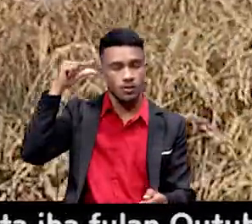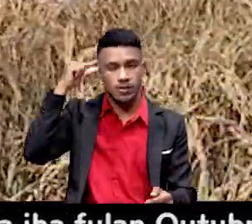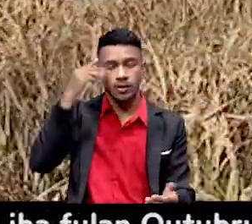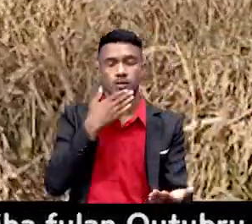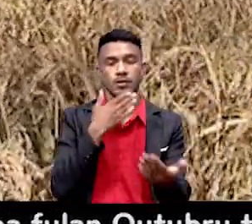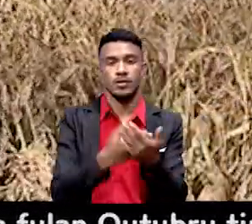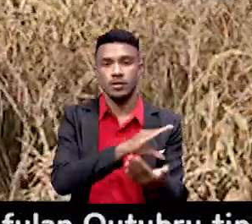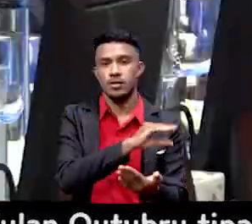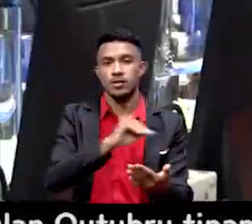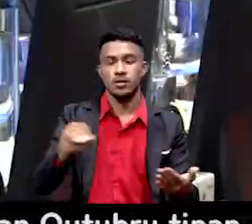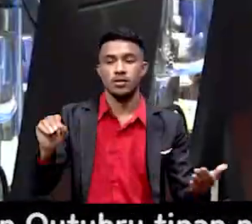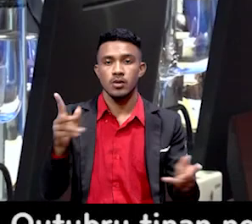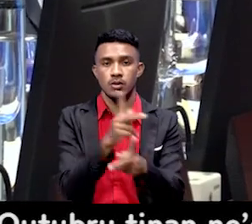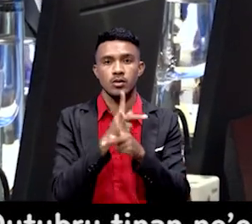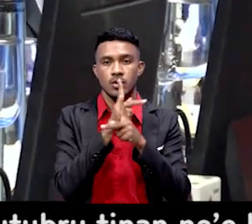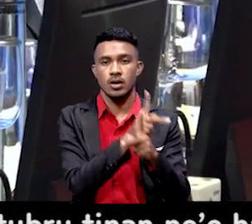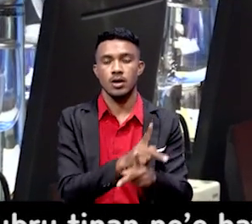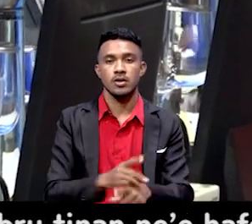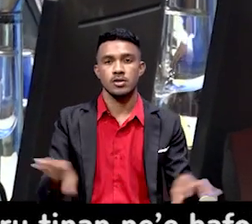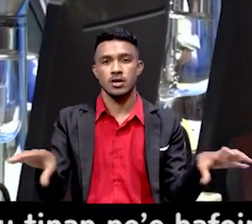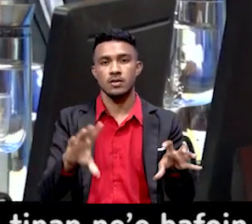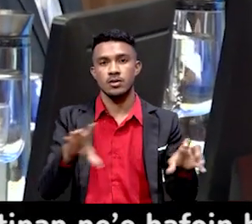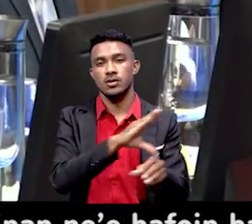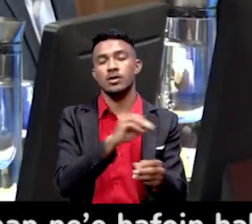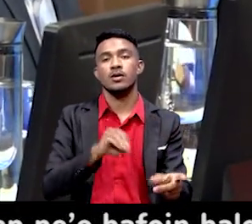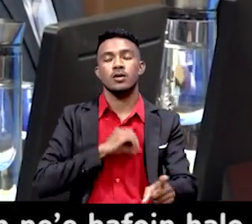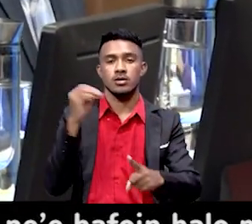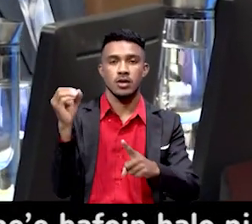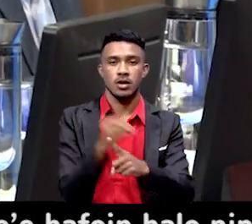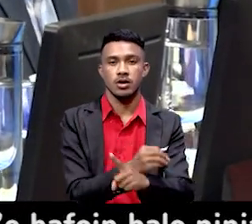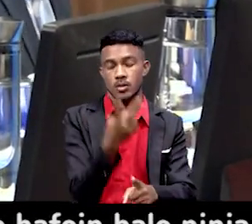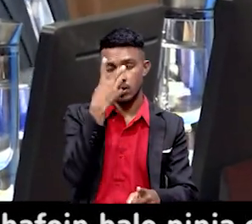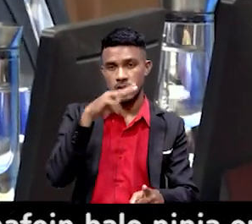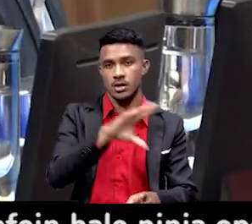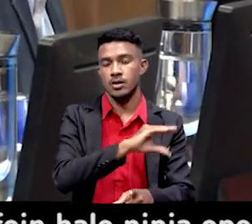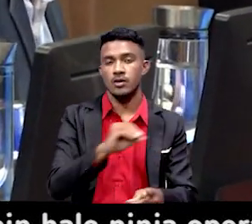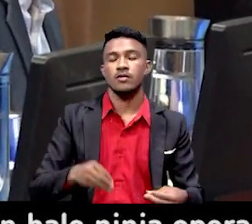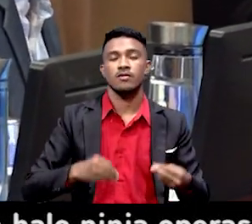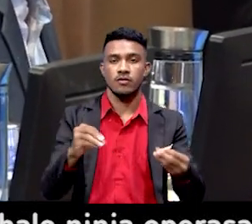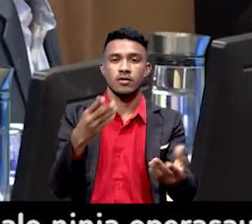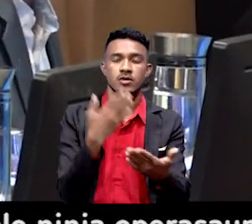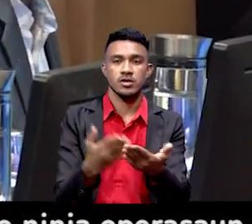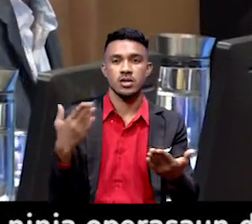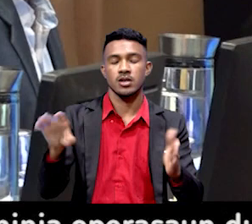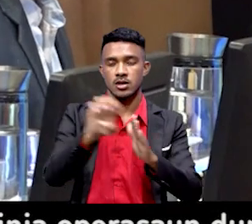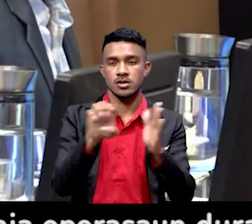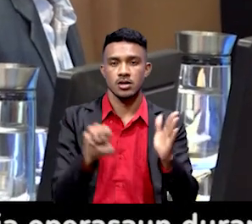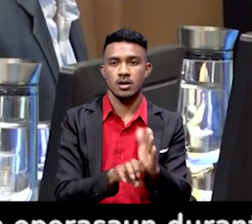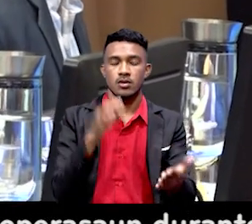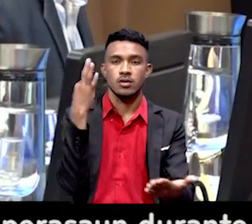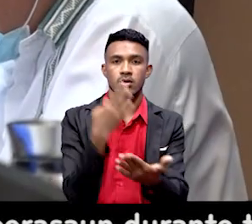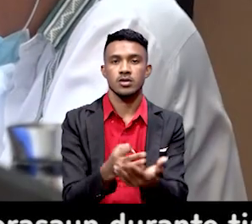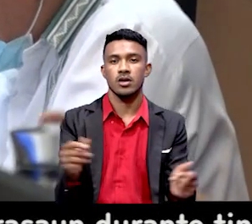no Gestão Institucional, nebeni objetivo atu sustenta máquina Estado, orçamento